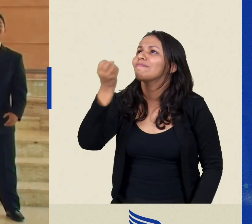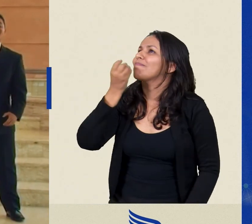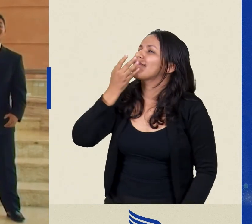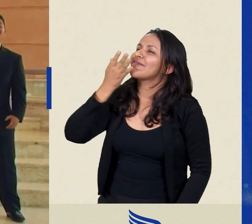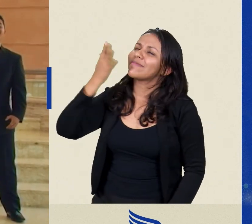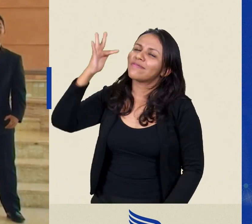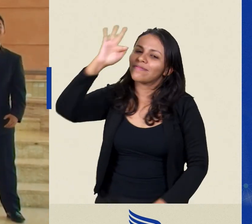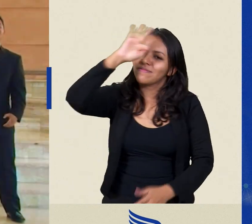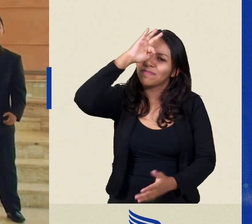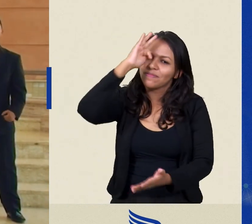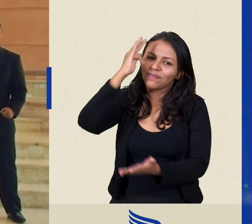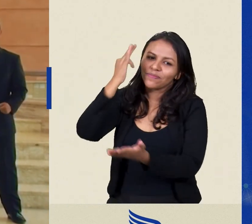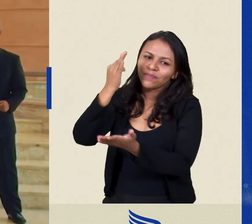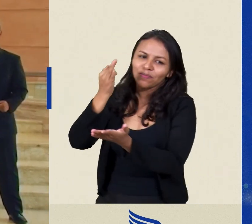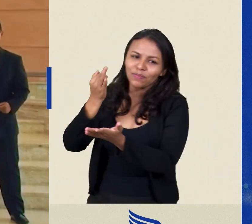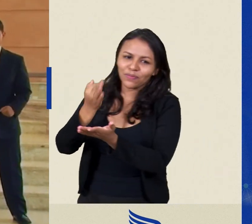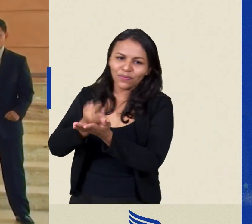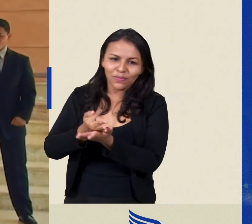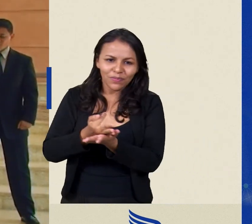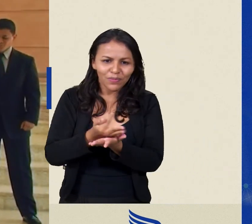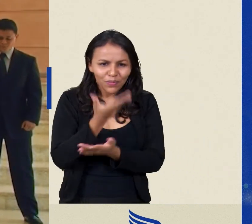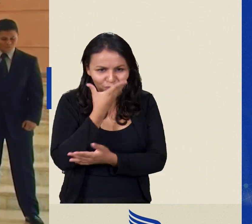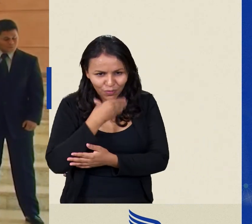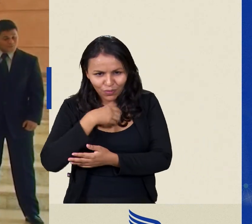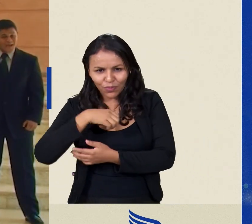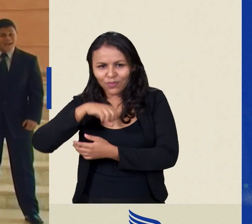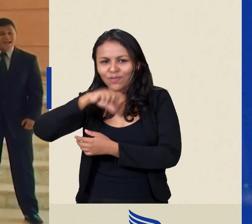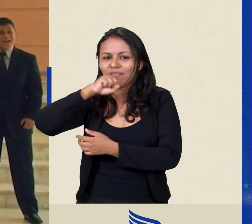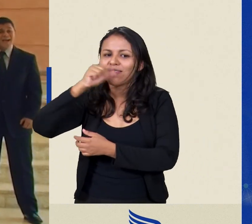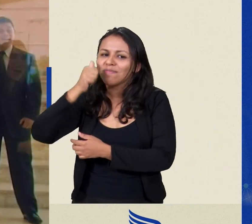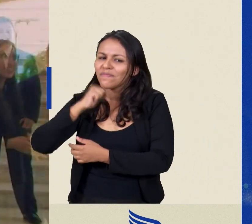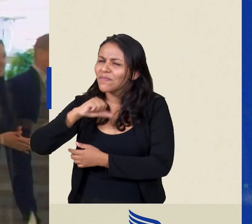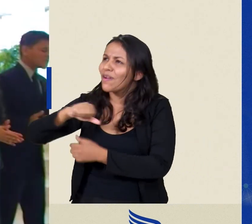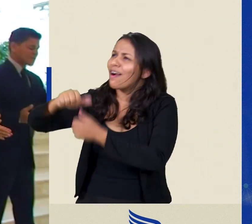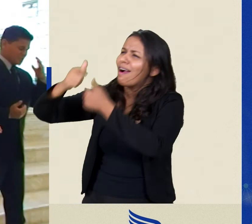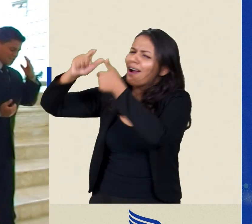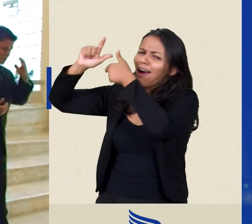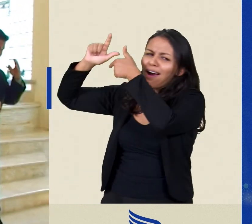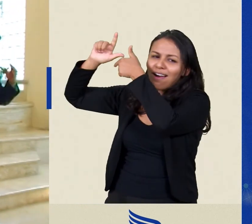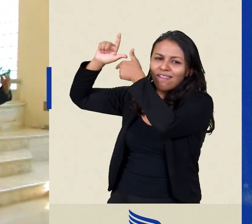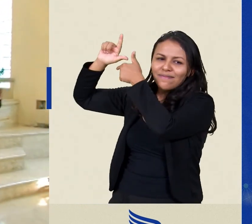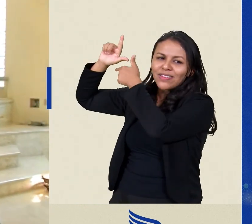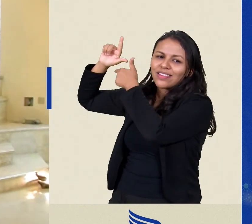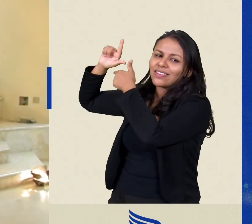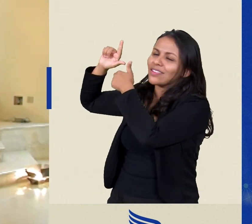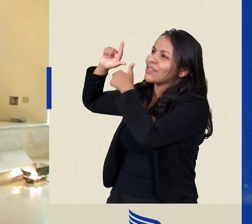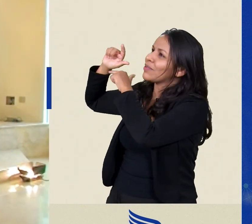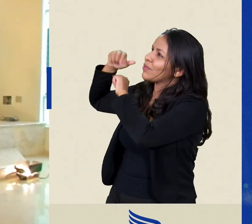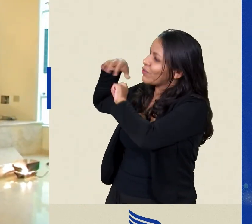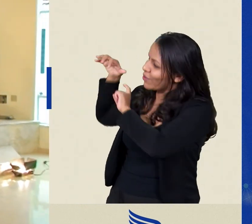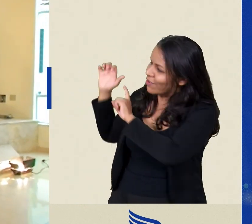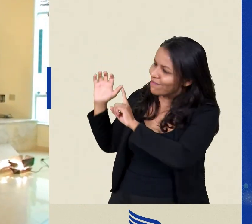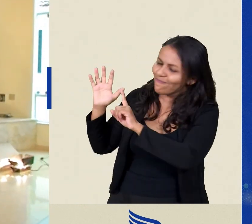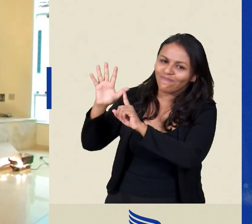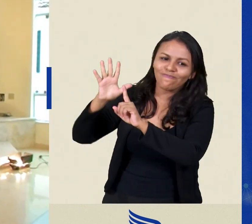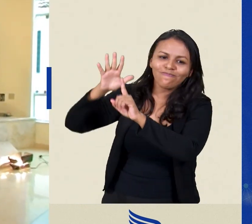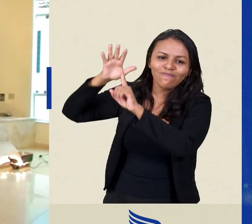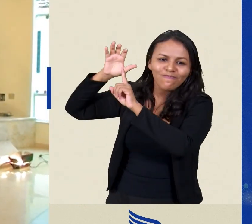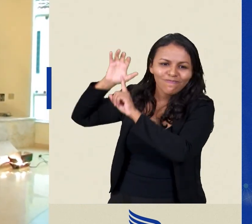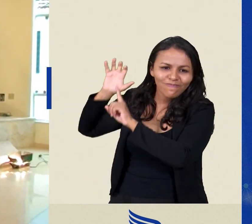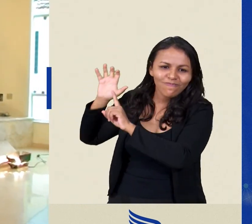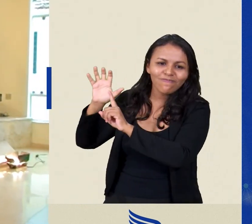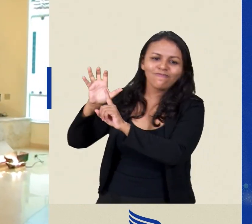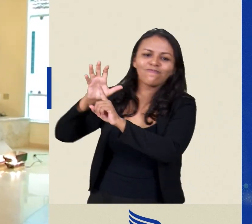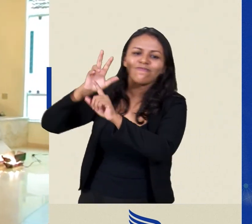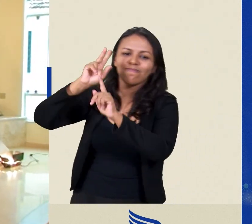Bendita fé dos nossos pais, inspira os